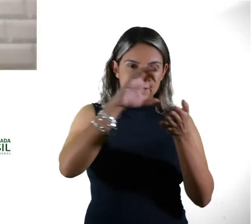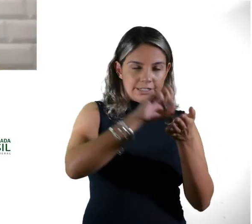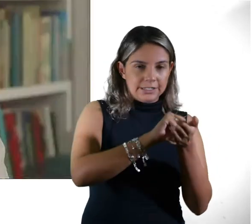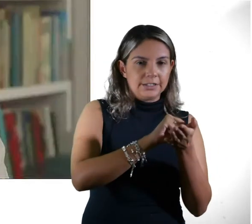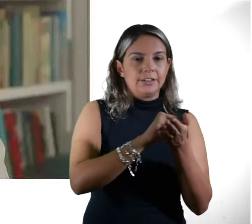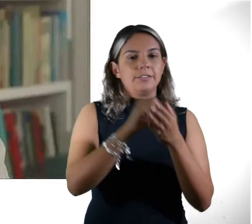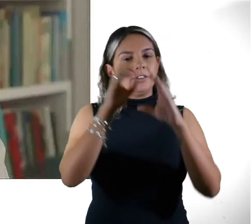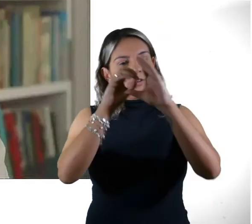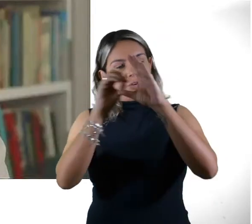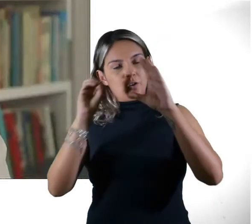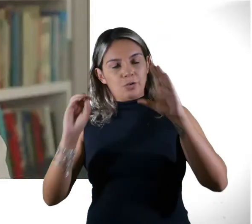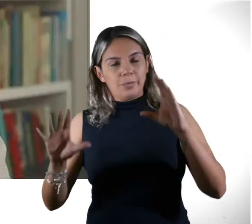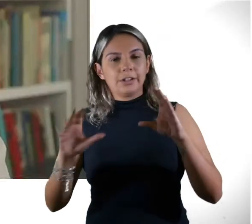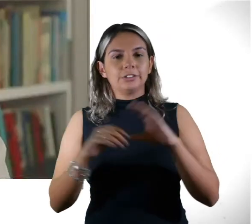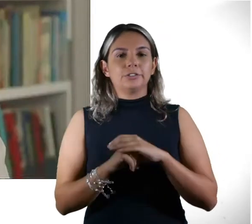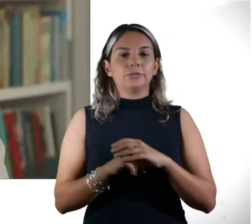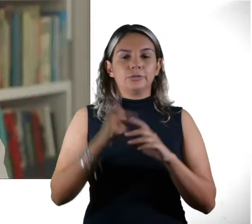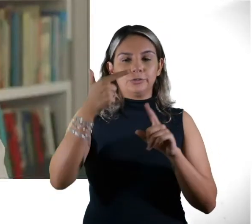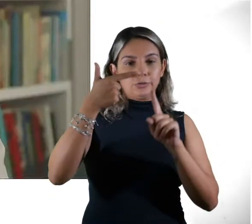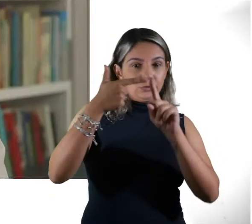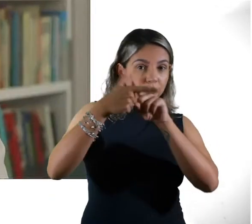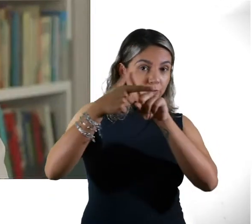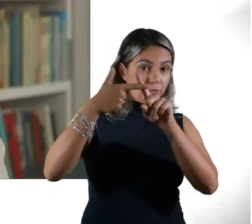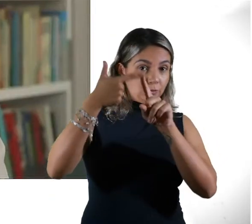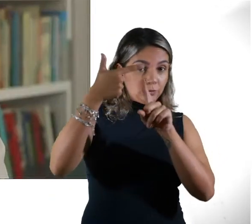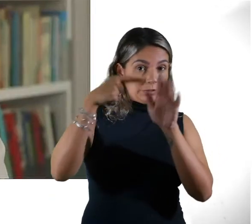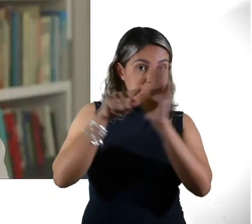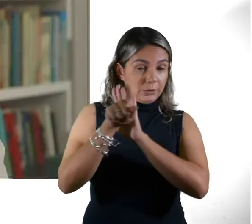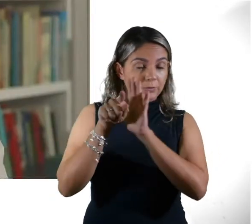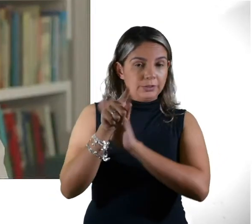página, compartilhem. 2 perguntas aqui.